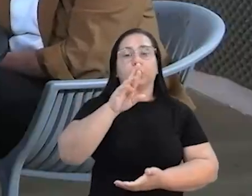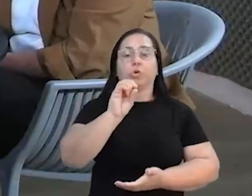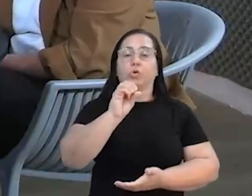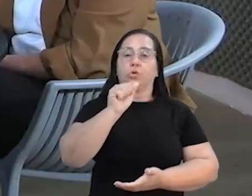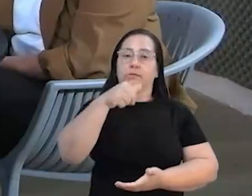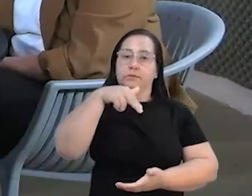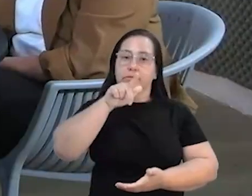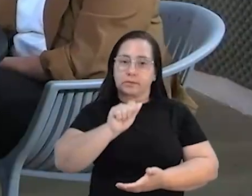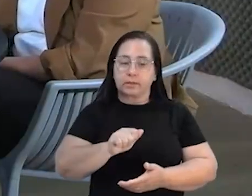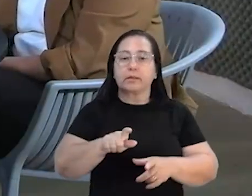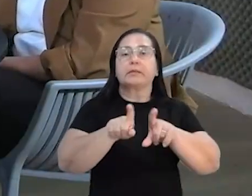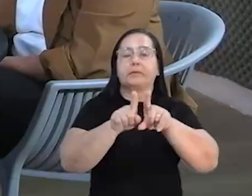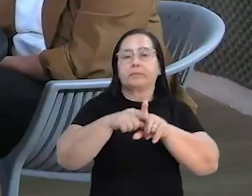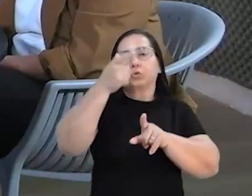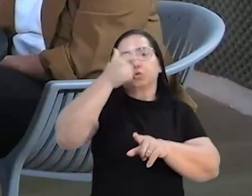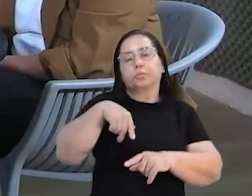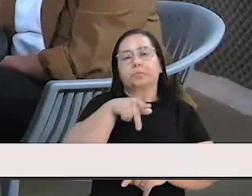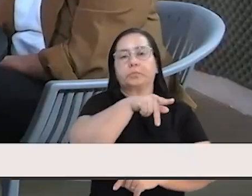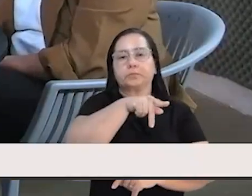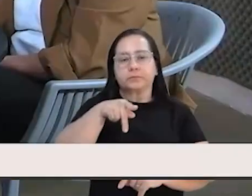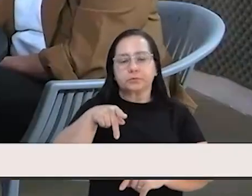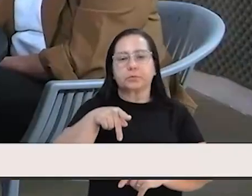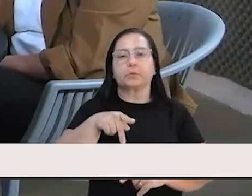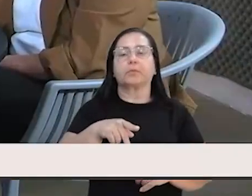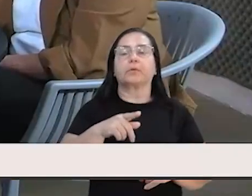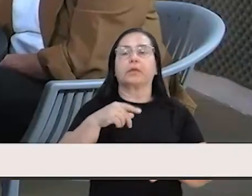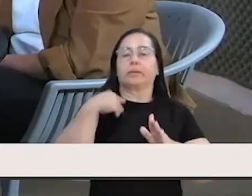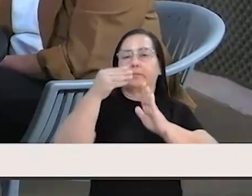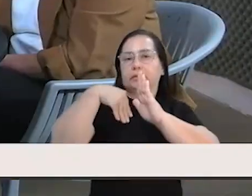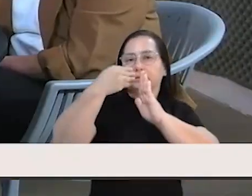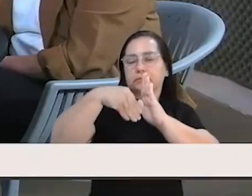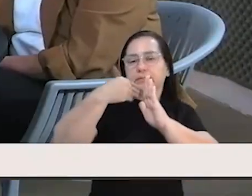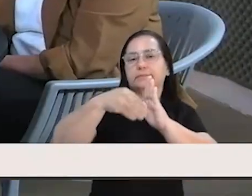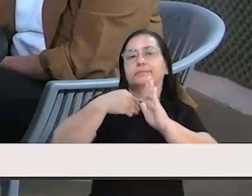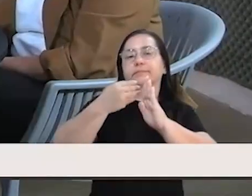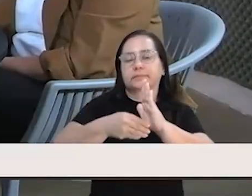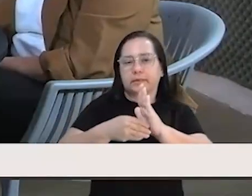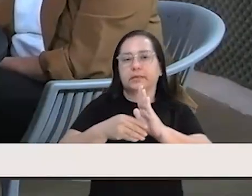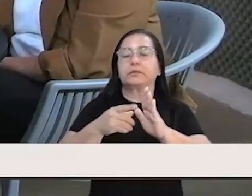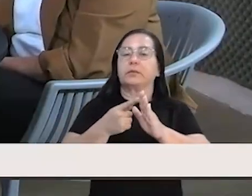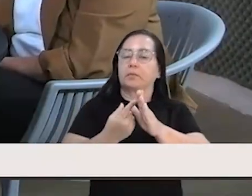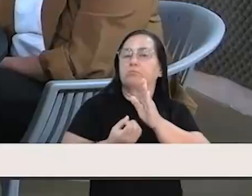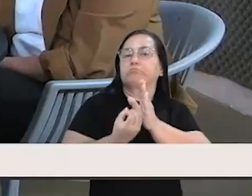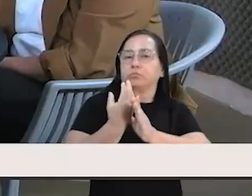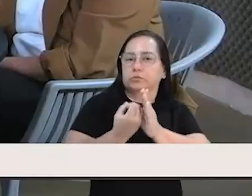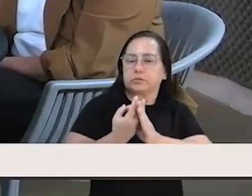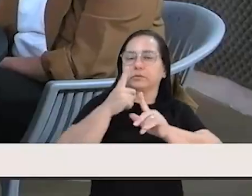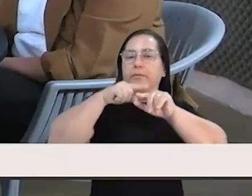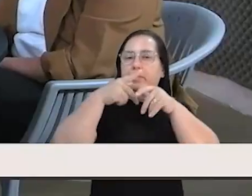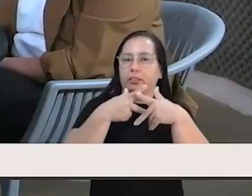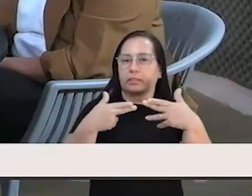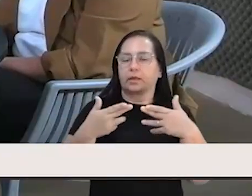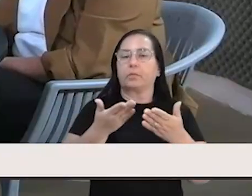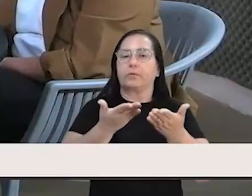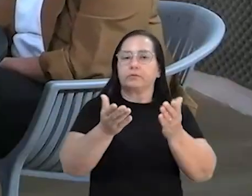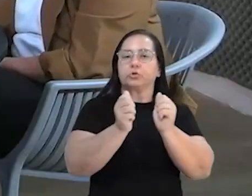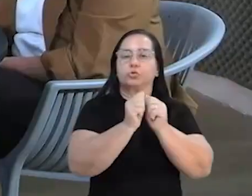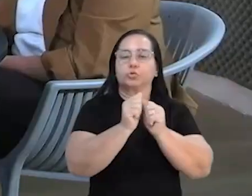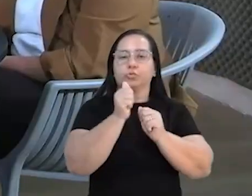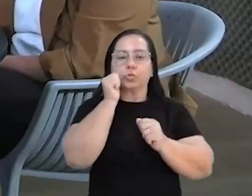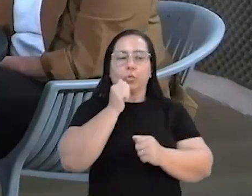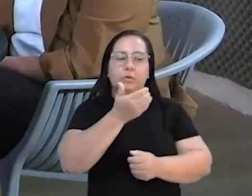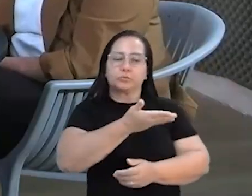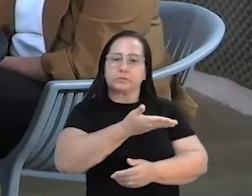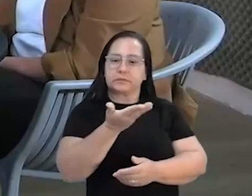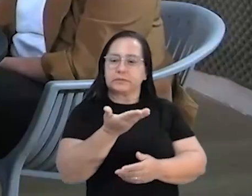Cohen, também sou professora, estou aqui como designer gráfico, produzindo aí o material para vocês junto com as